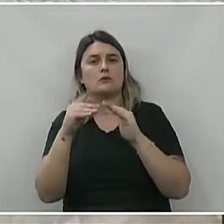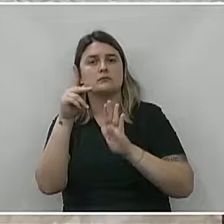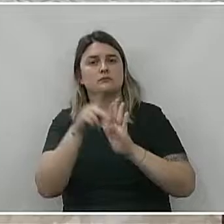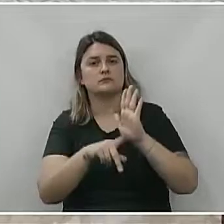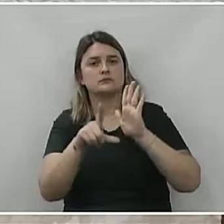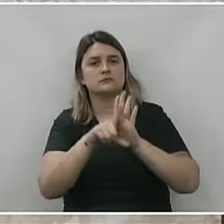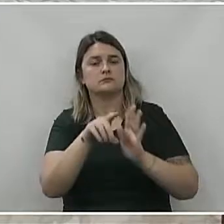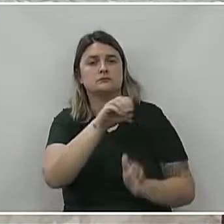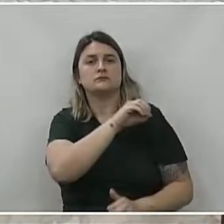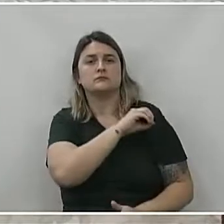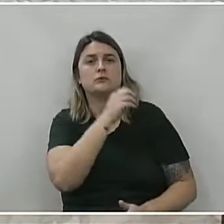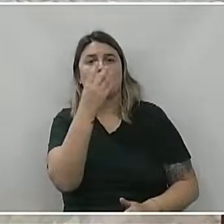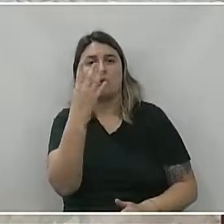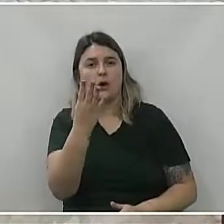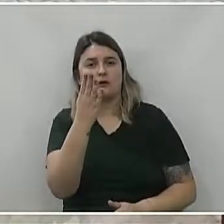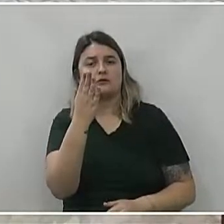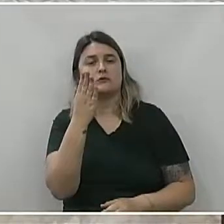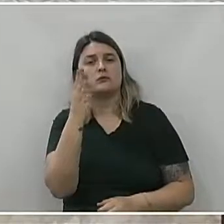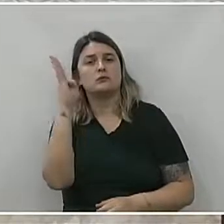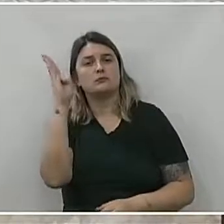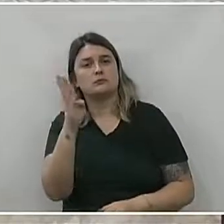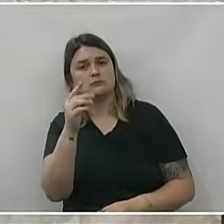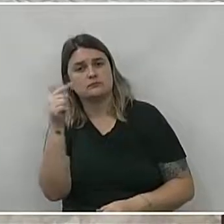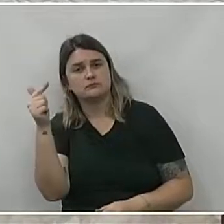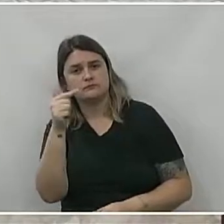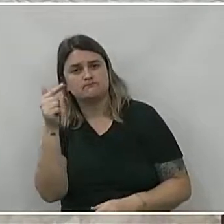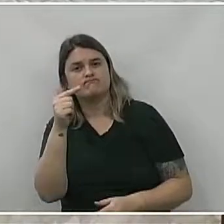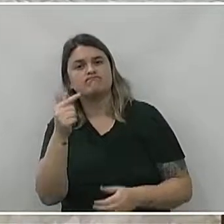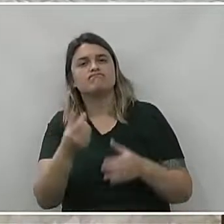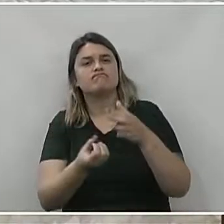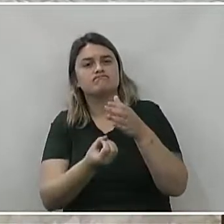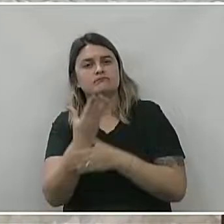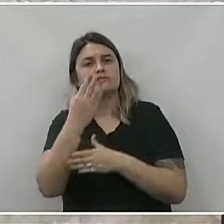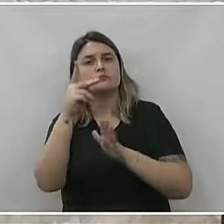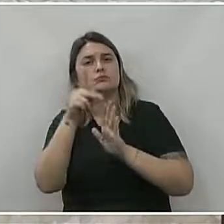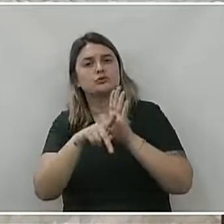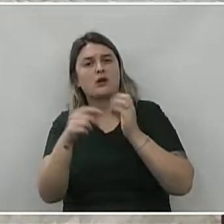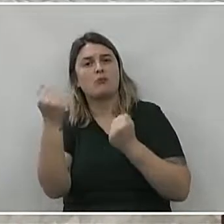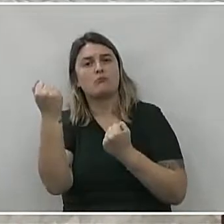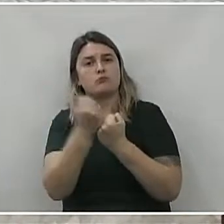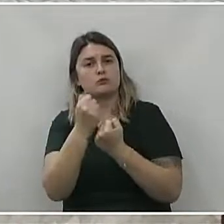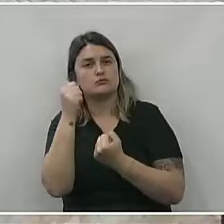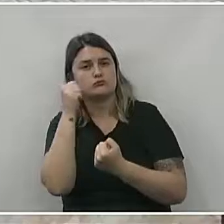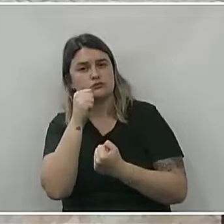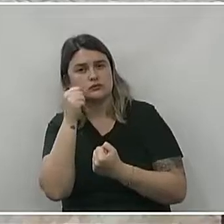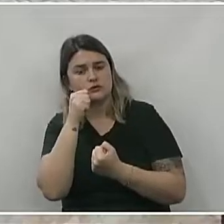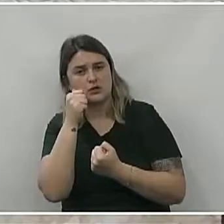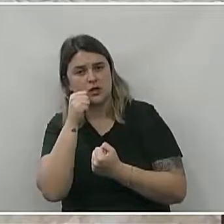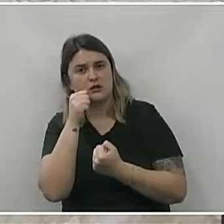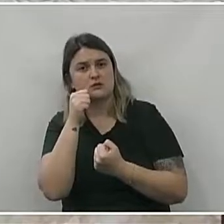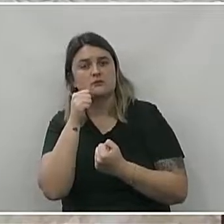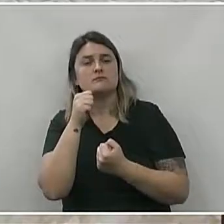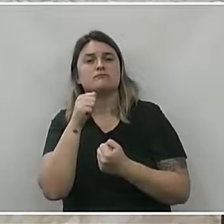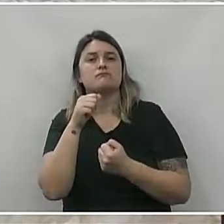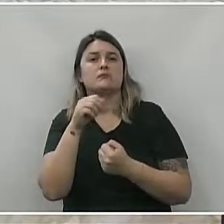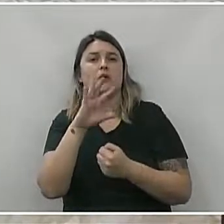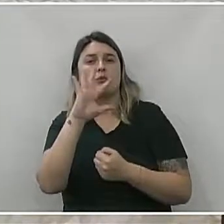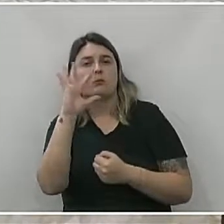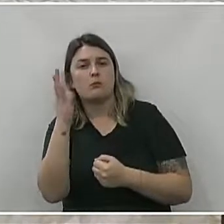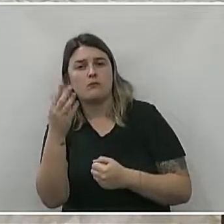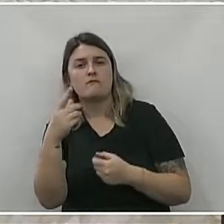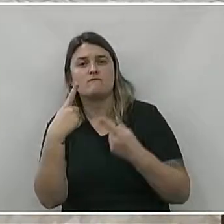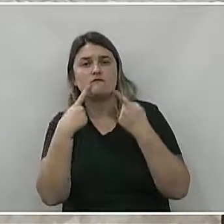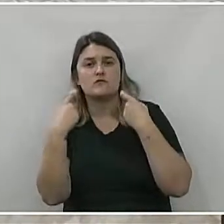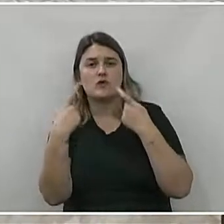lei ordinária de número 4 de 2022. Institui o programa Apoio Mulher, destinado ao apoio às mulheres em situação